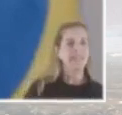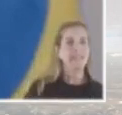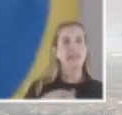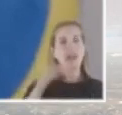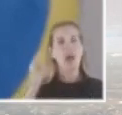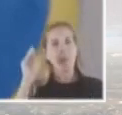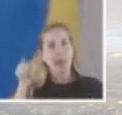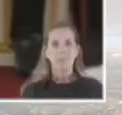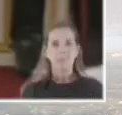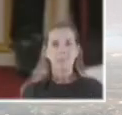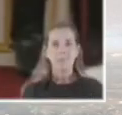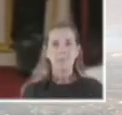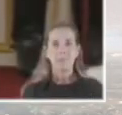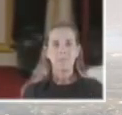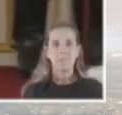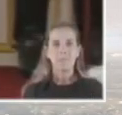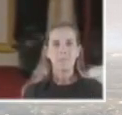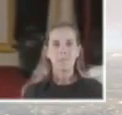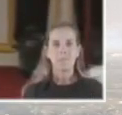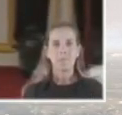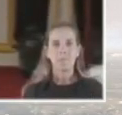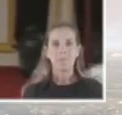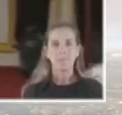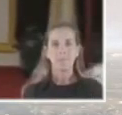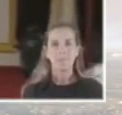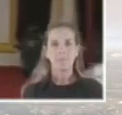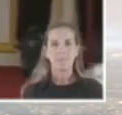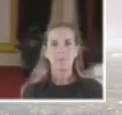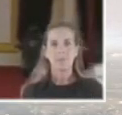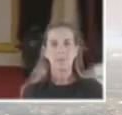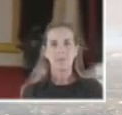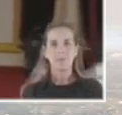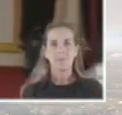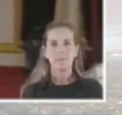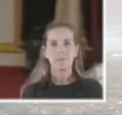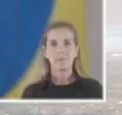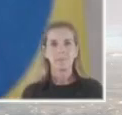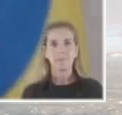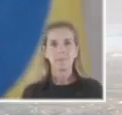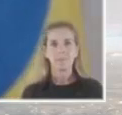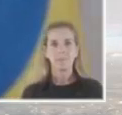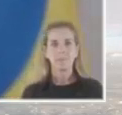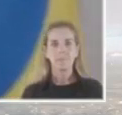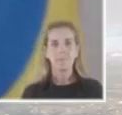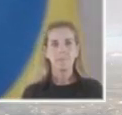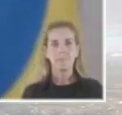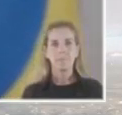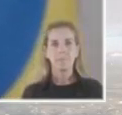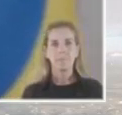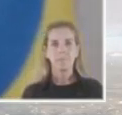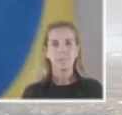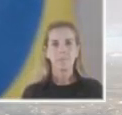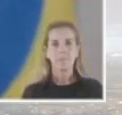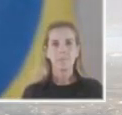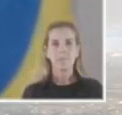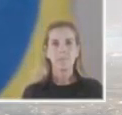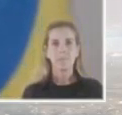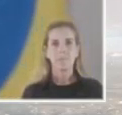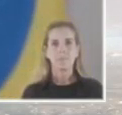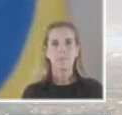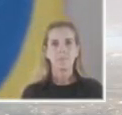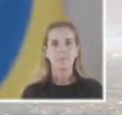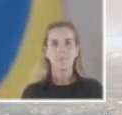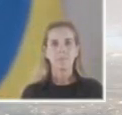E o que nós estamos vendo é que houve uma diminuição mesmo do fluxo de comércio